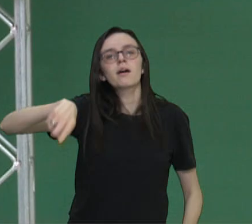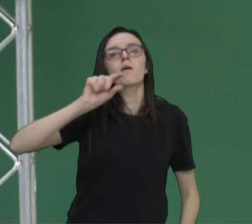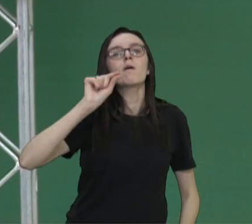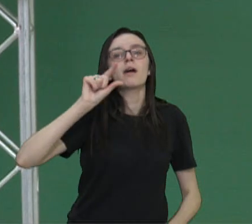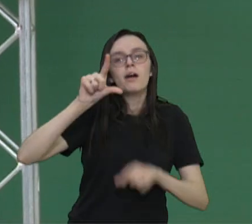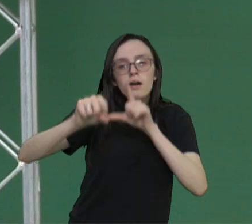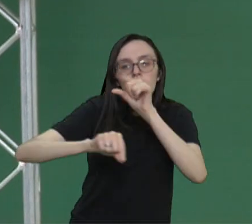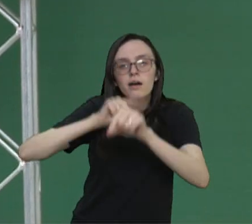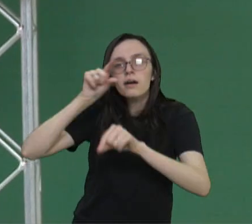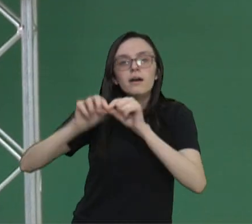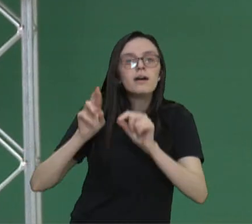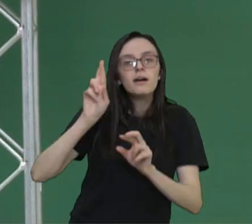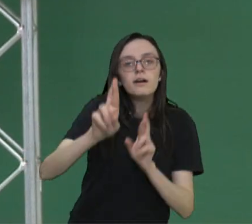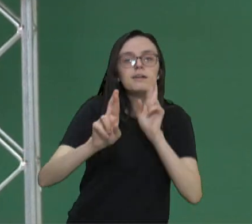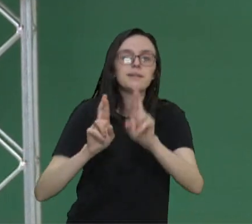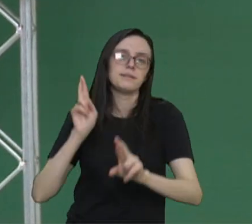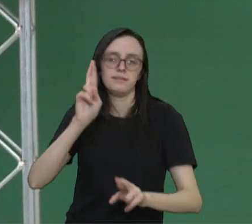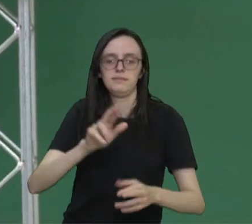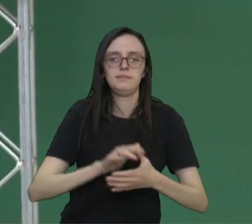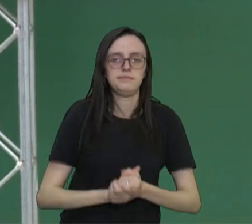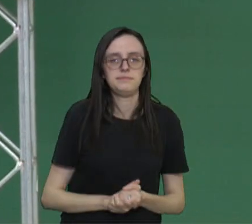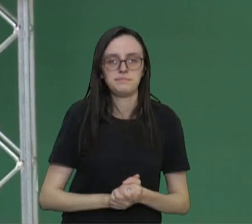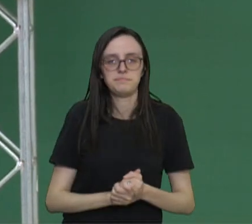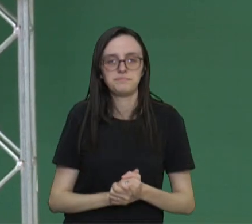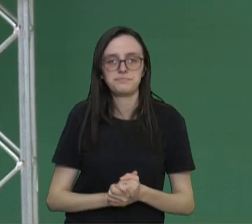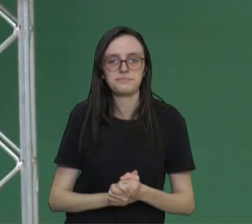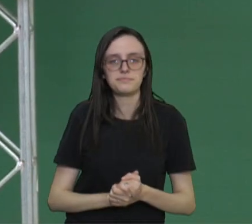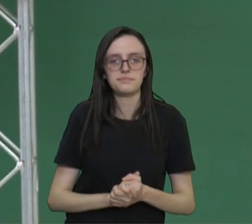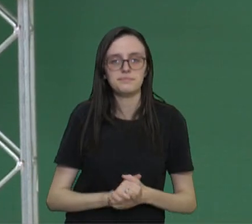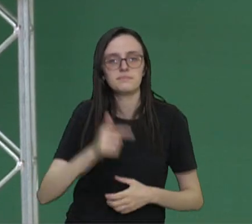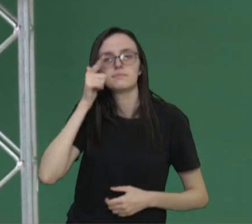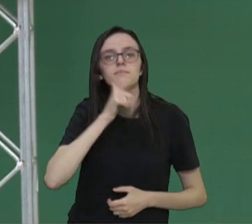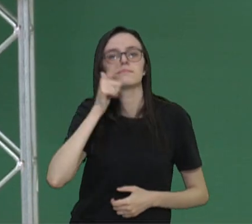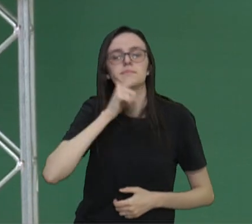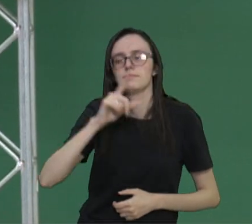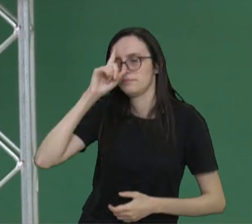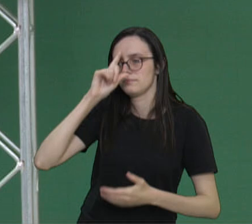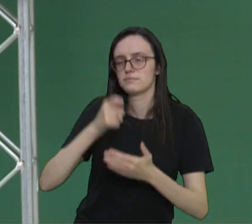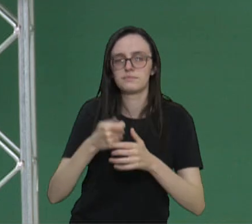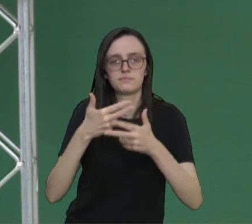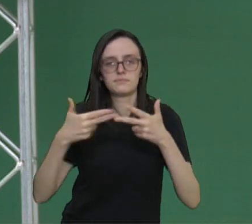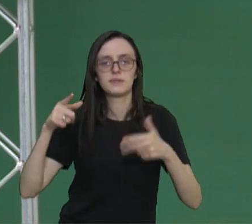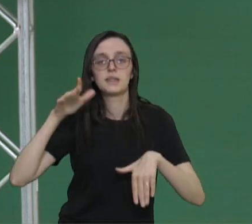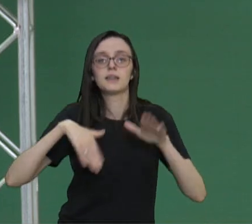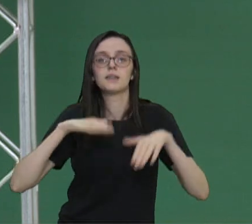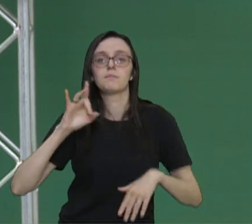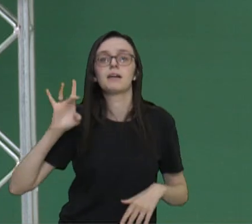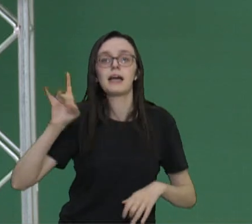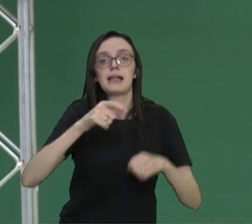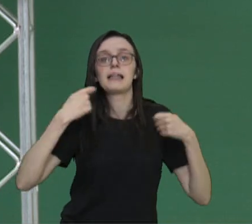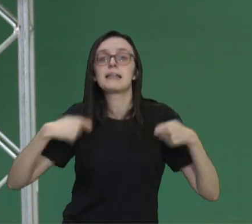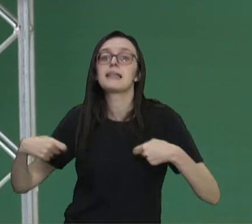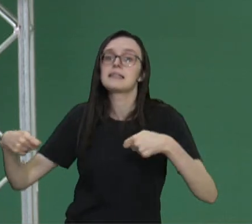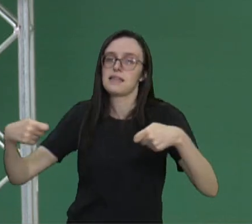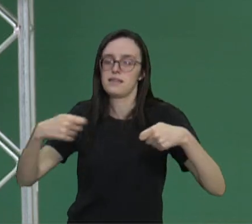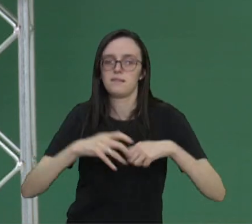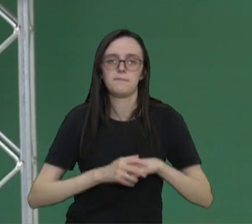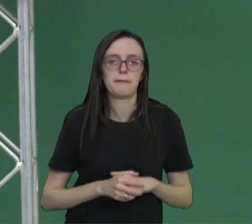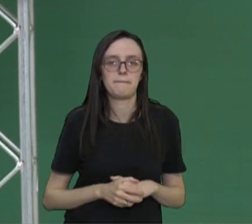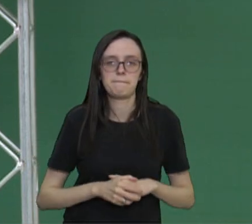escolhe os seus representantes, né, para assim tomarem as decisões de acordo com as necessidades daquela